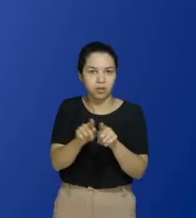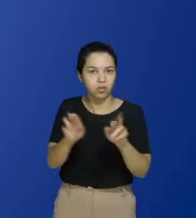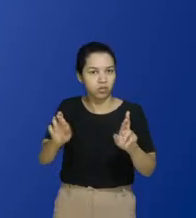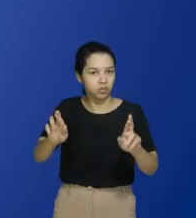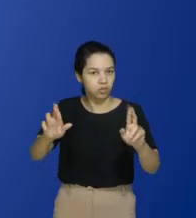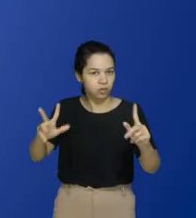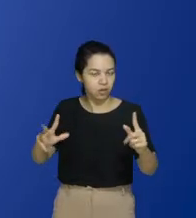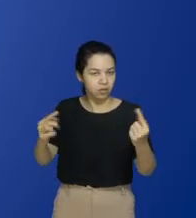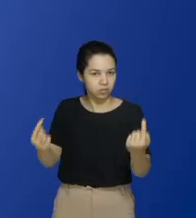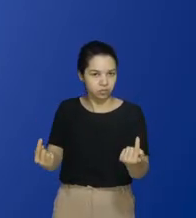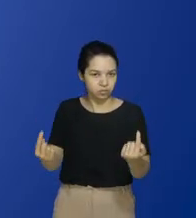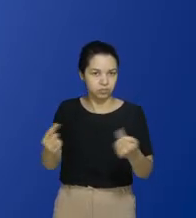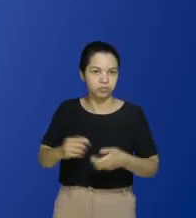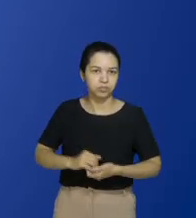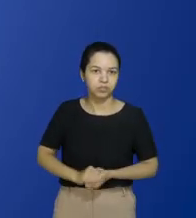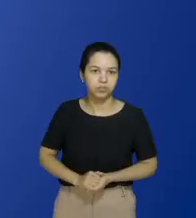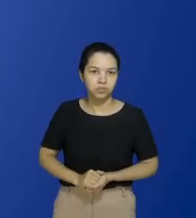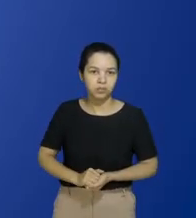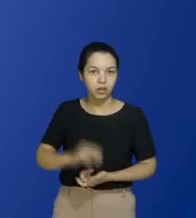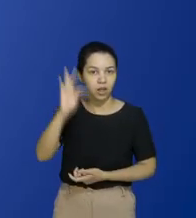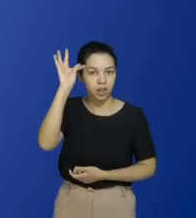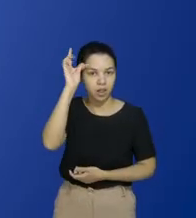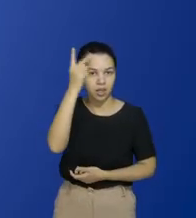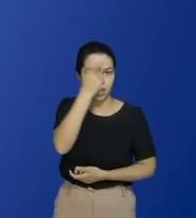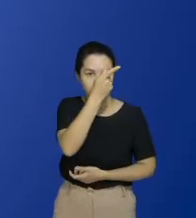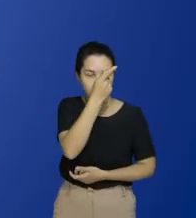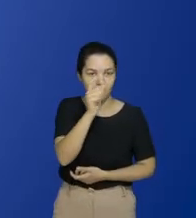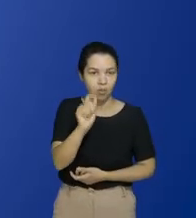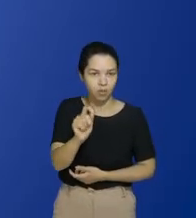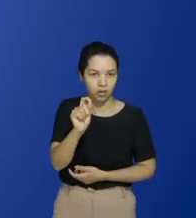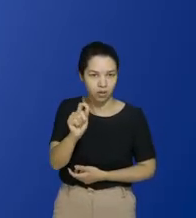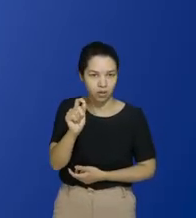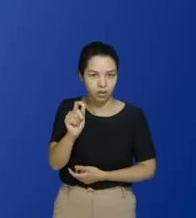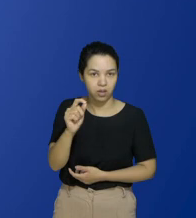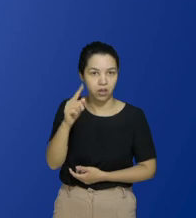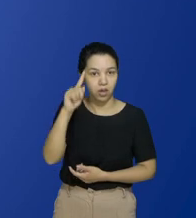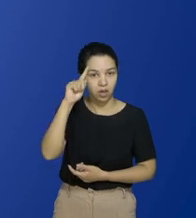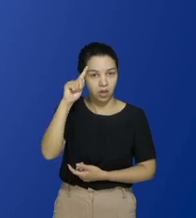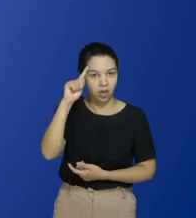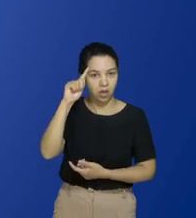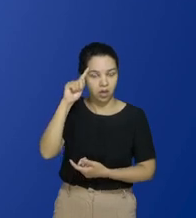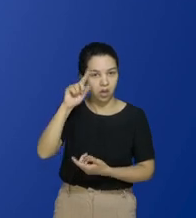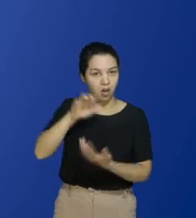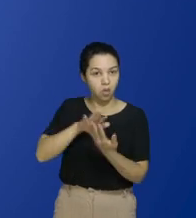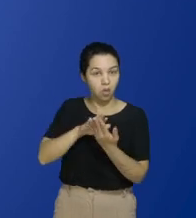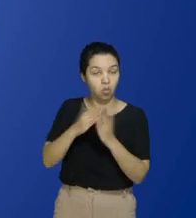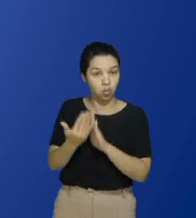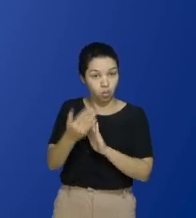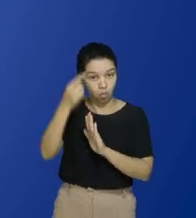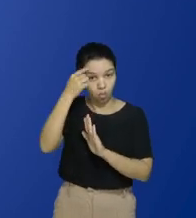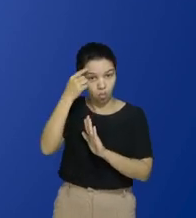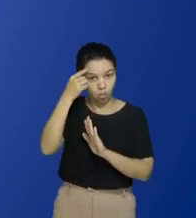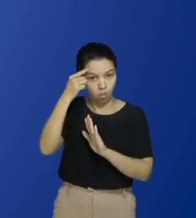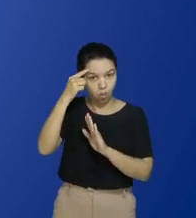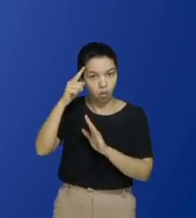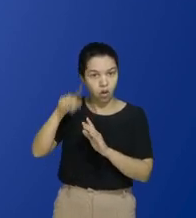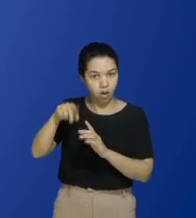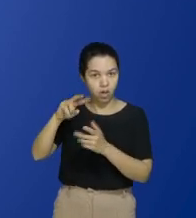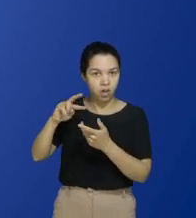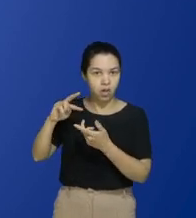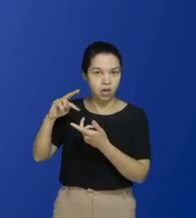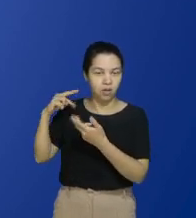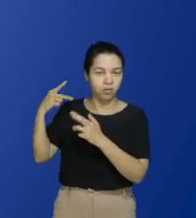Então, a definição de TDAH é um transtorno neurológico com forte influência genética, é de influência genética, é familiar,